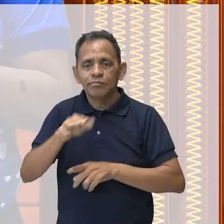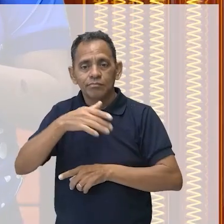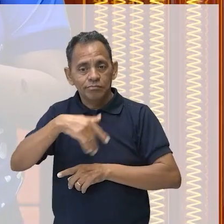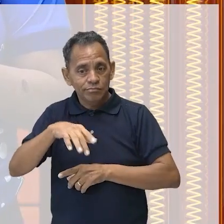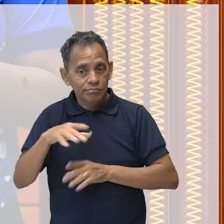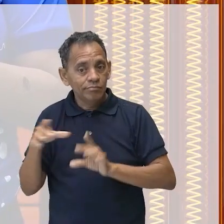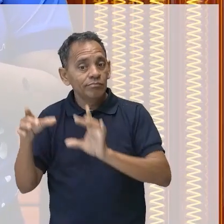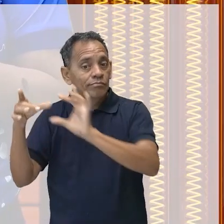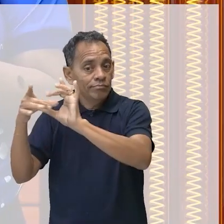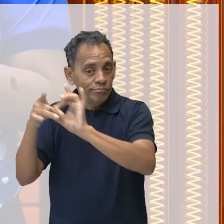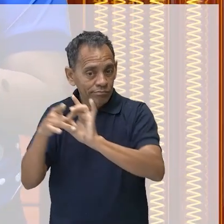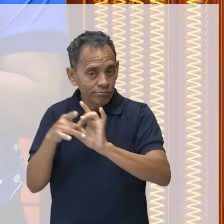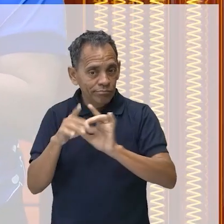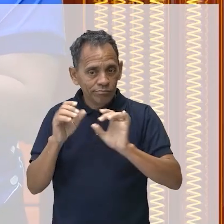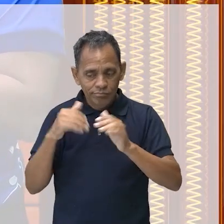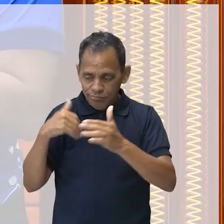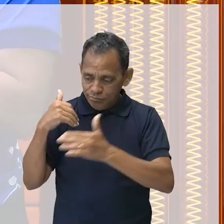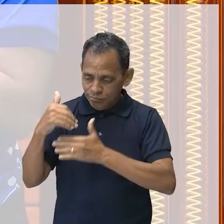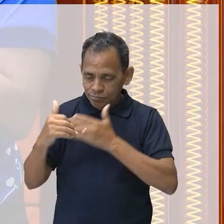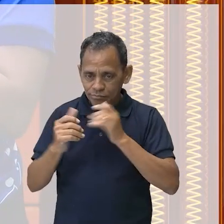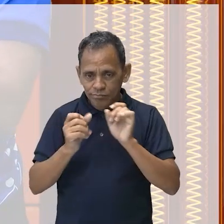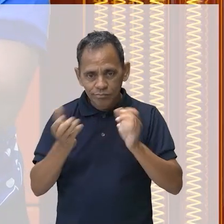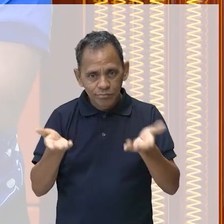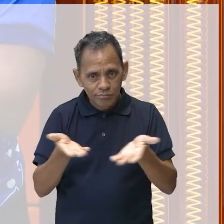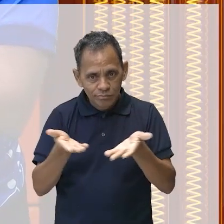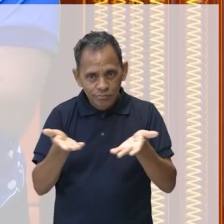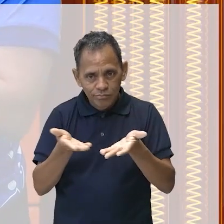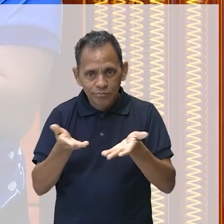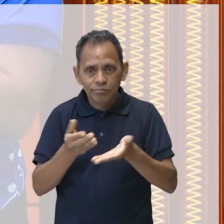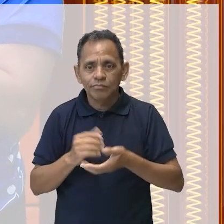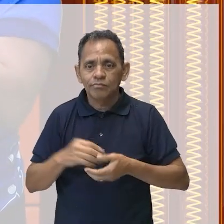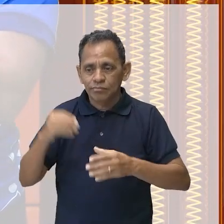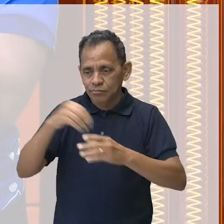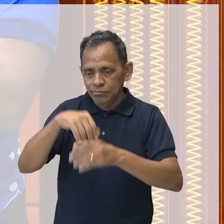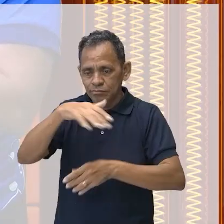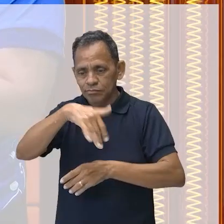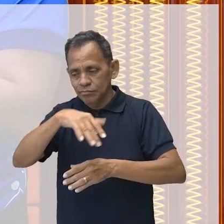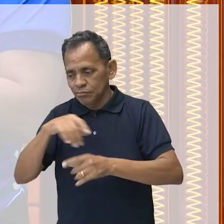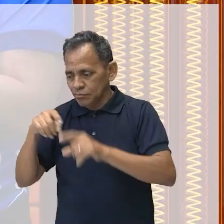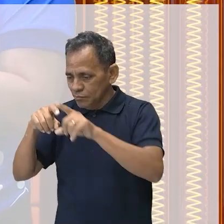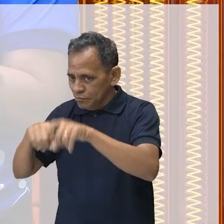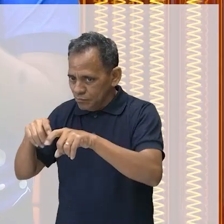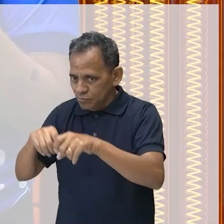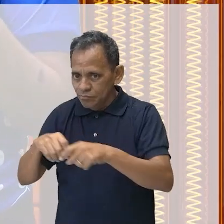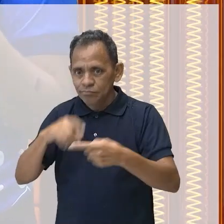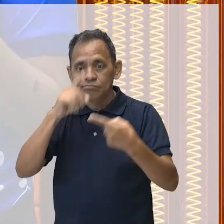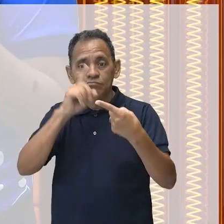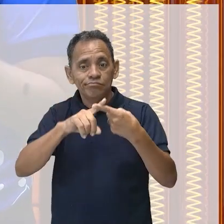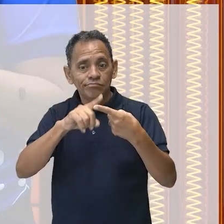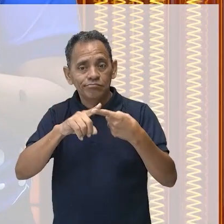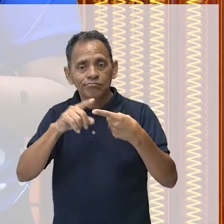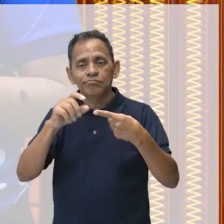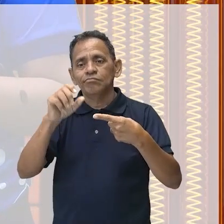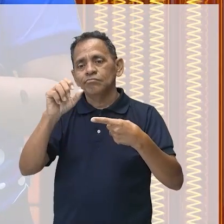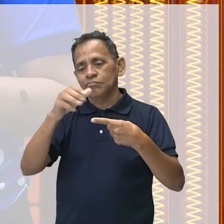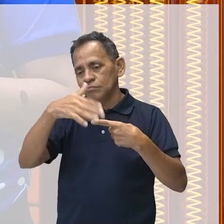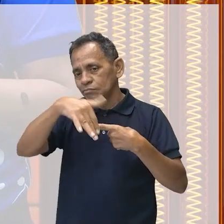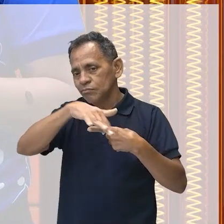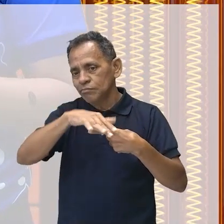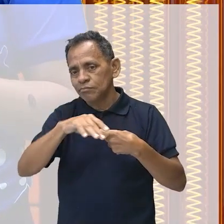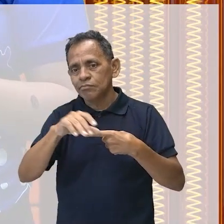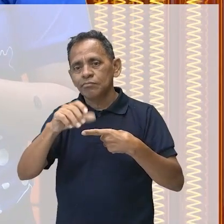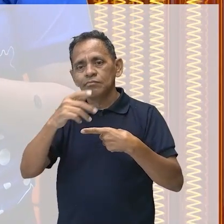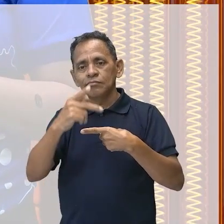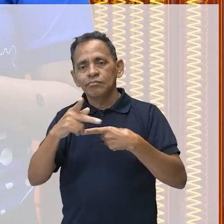muito ligada a esse processo da agricultura, né? Do setor primário. E, infelizmente, acaba surgindo o